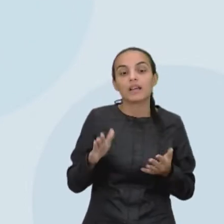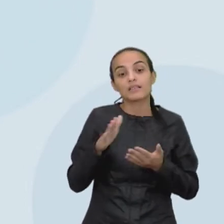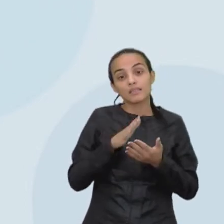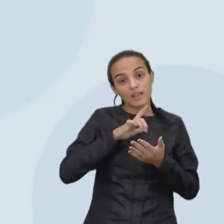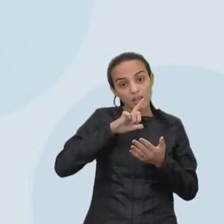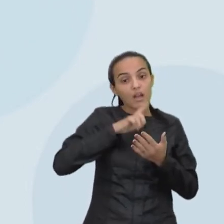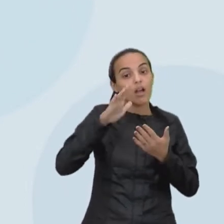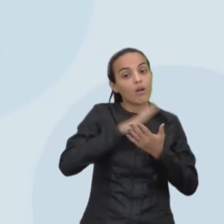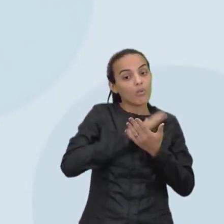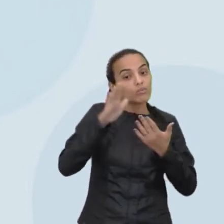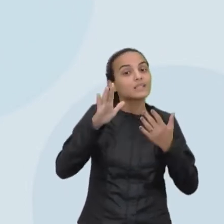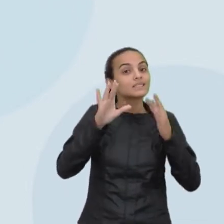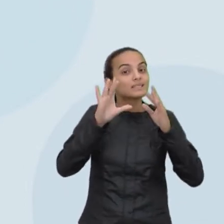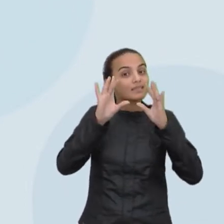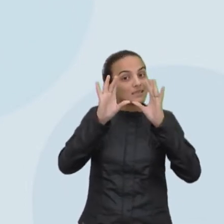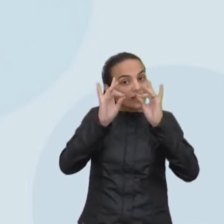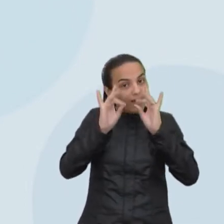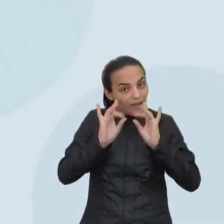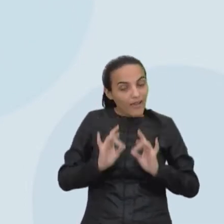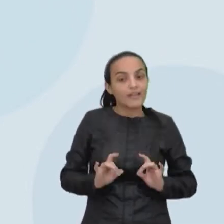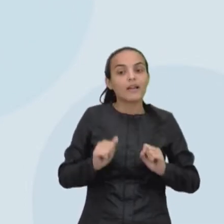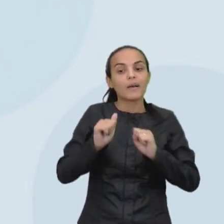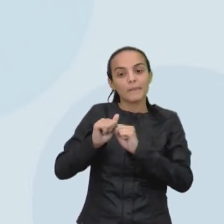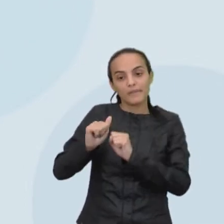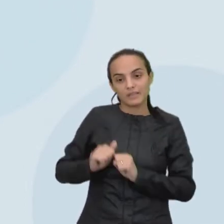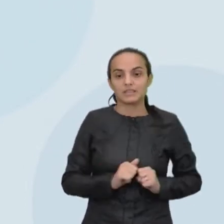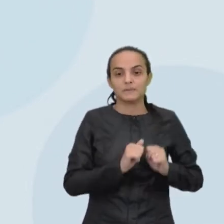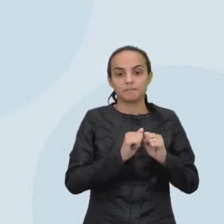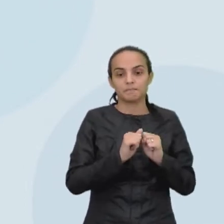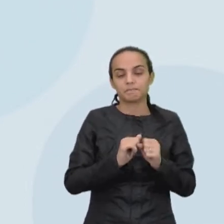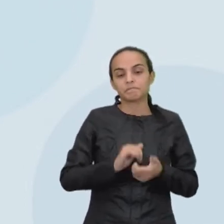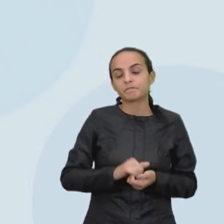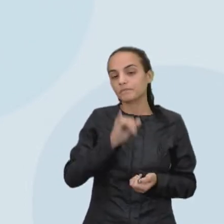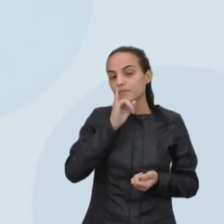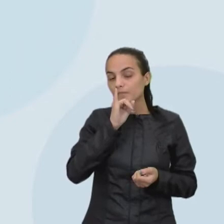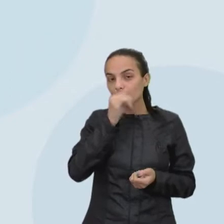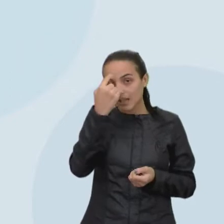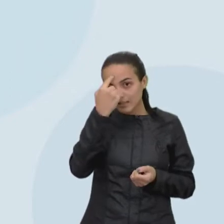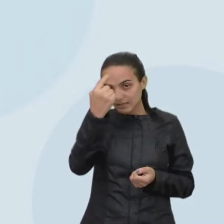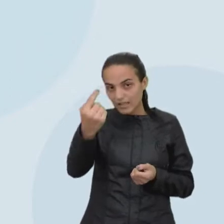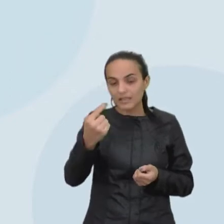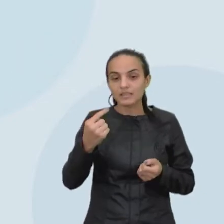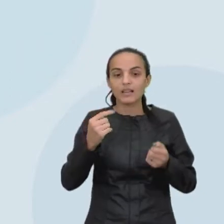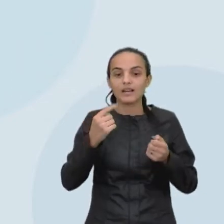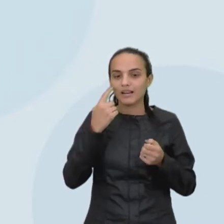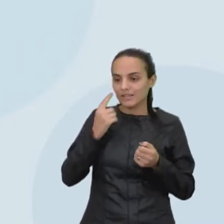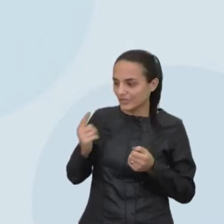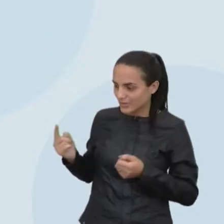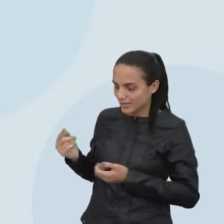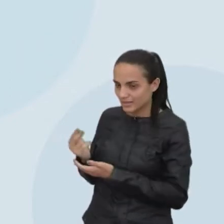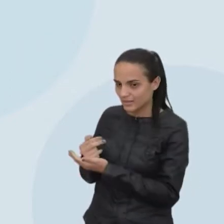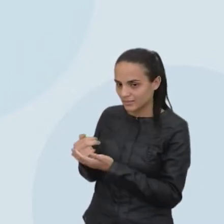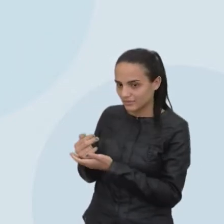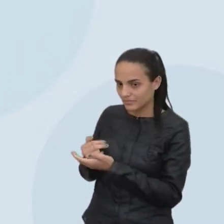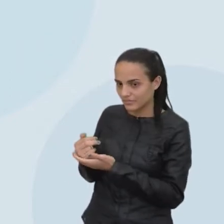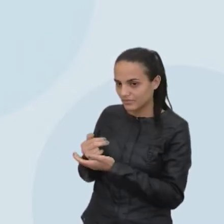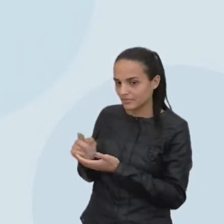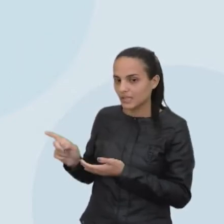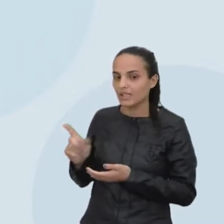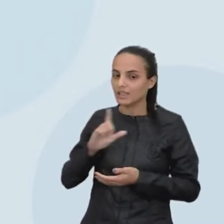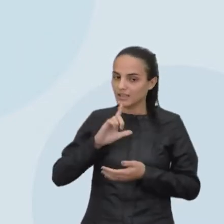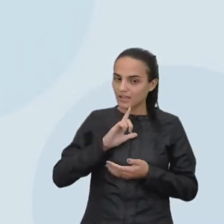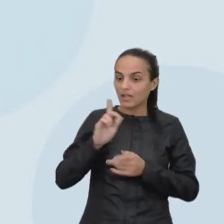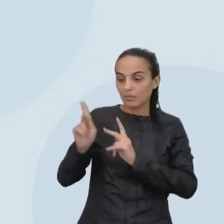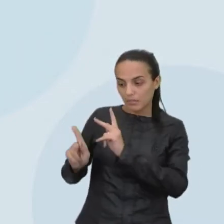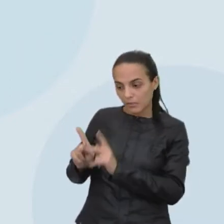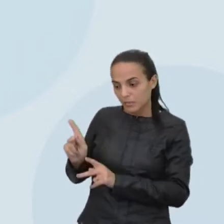critérios e técnicas para se fazer isso. Então, a ideia da animação aí, do desenho é o seguinte, tá? Você tem uma população,